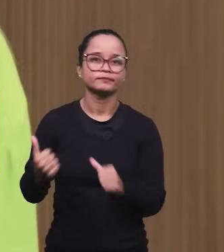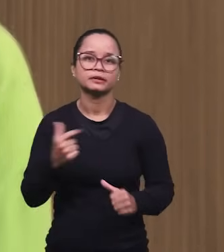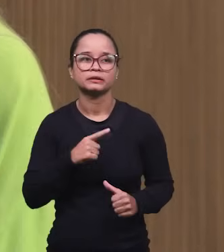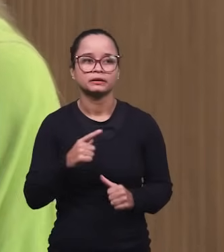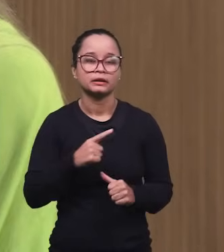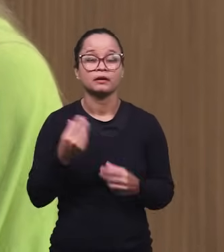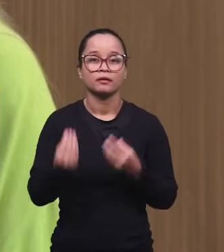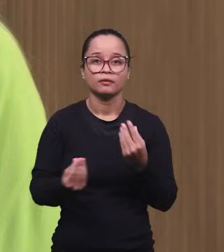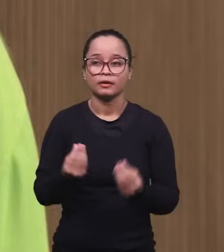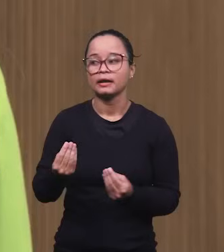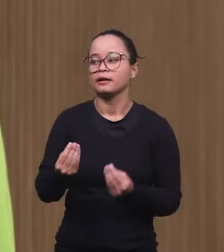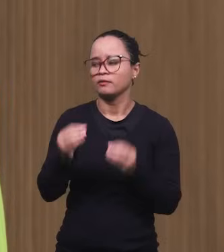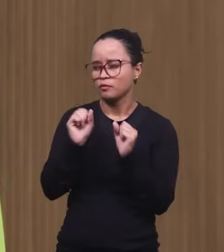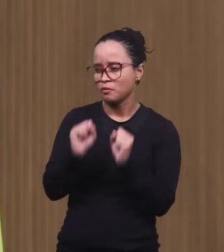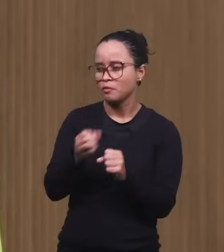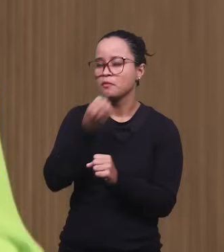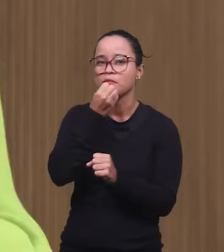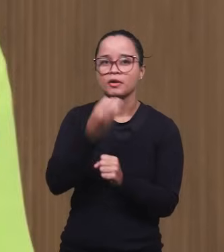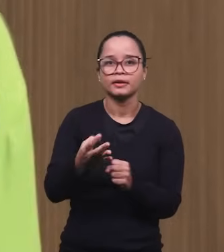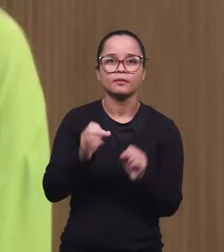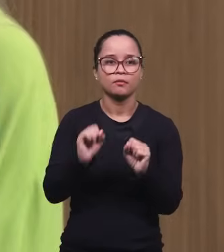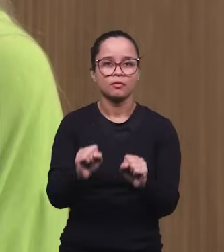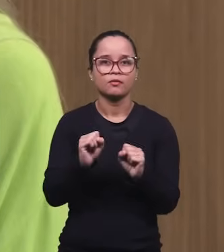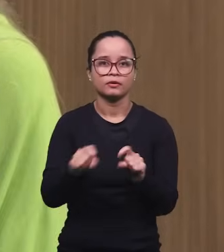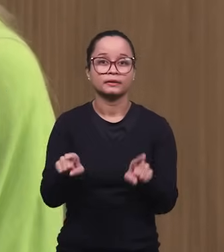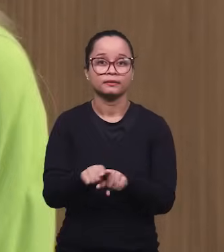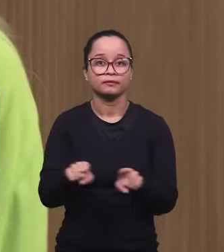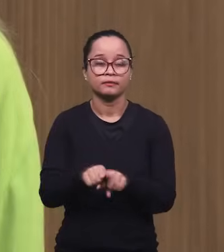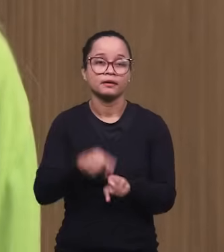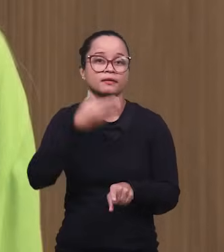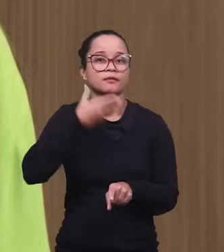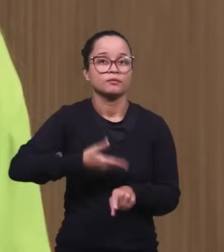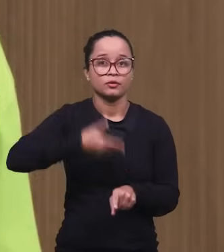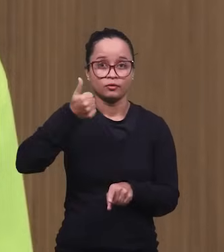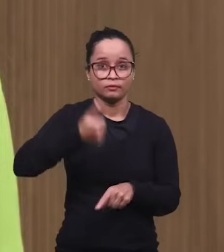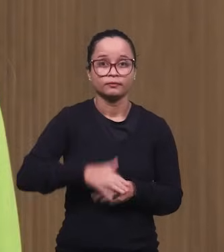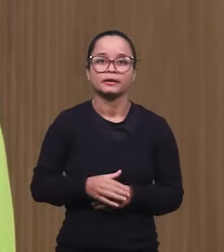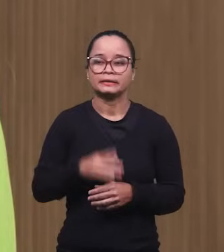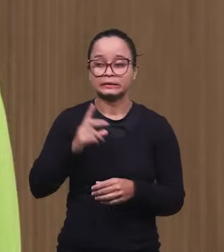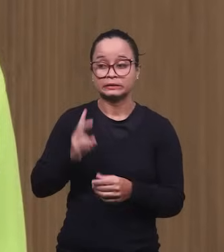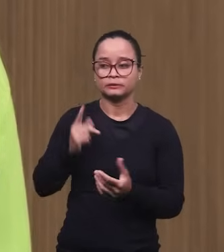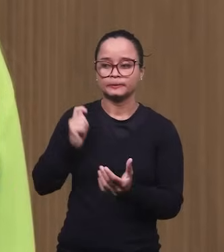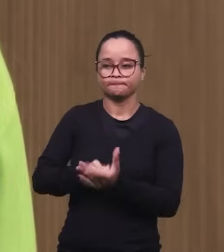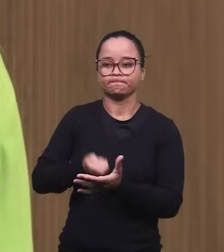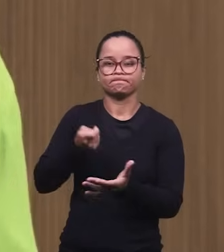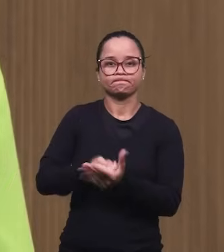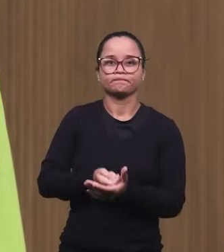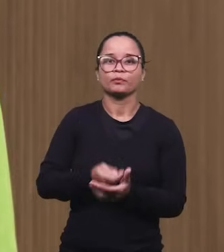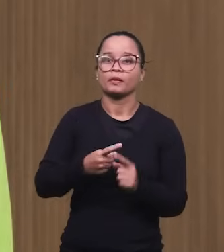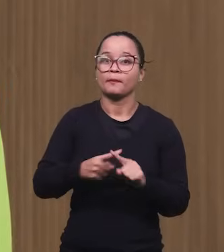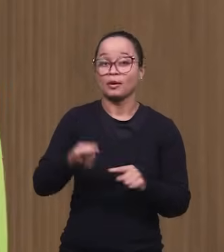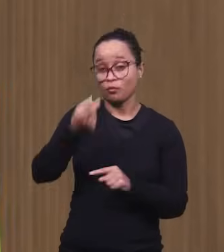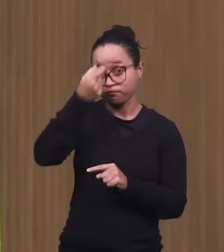foi feito com capricho, foi feito com empenho, poderia ter ficado melhor, né? Sem aquela cobrança, mas